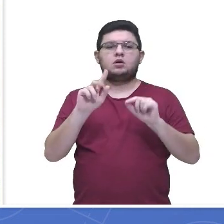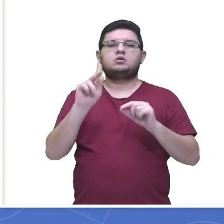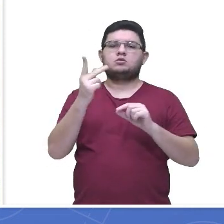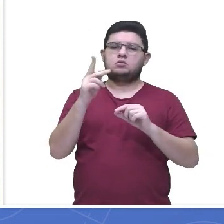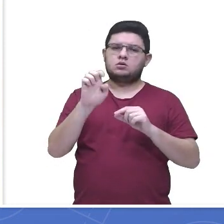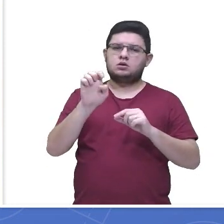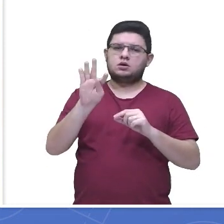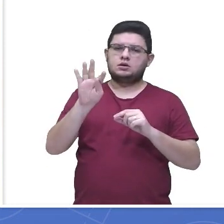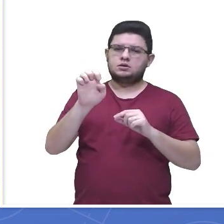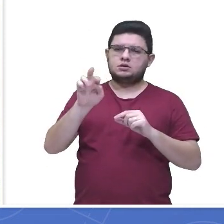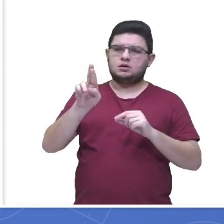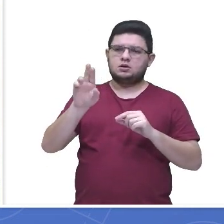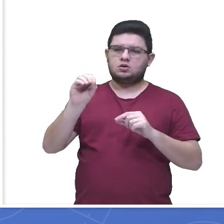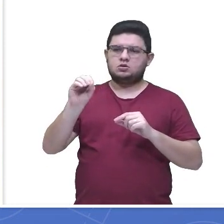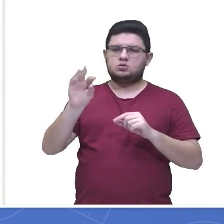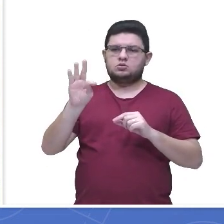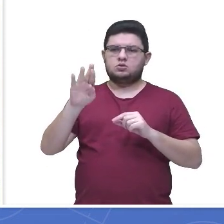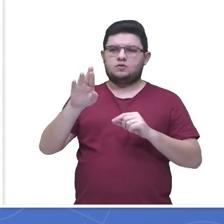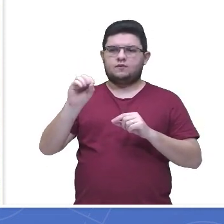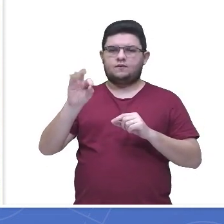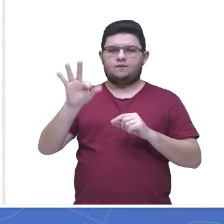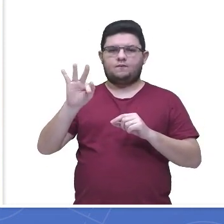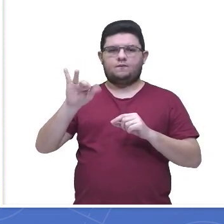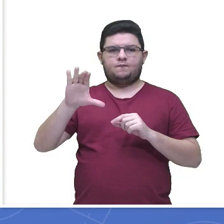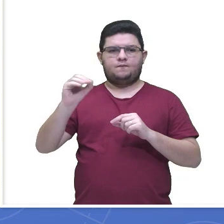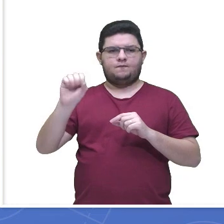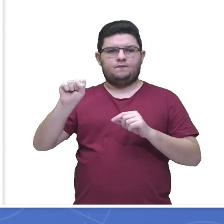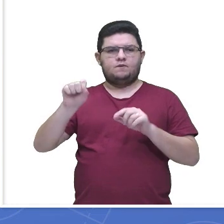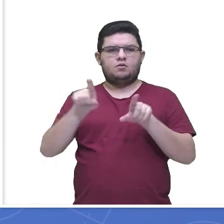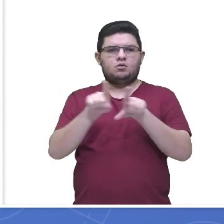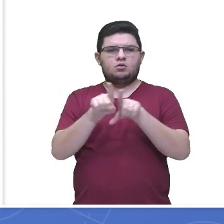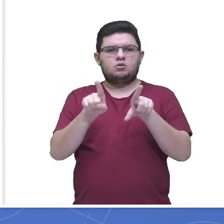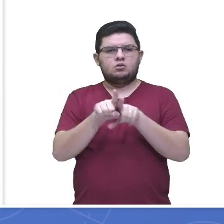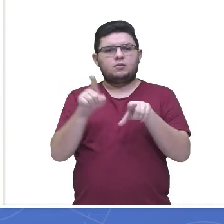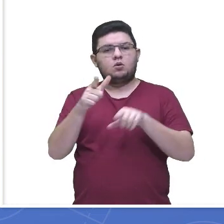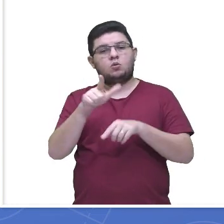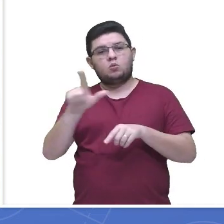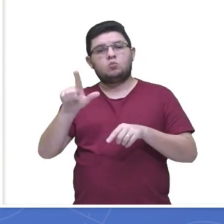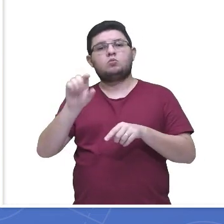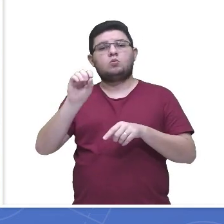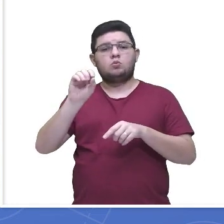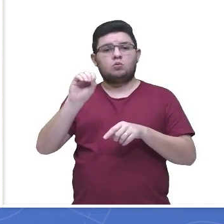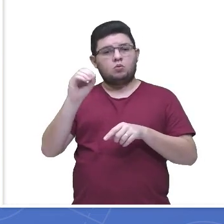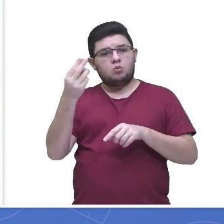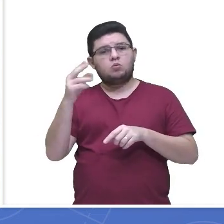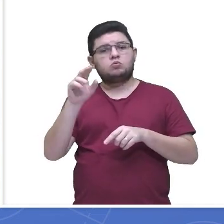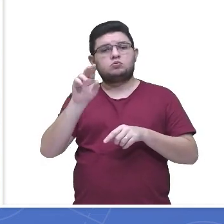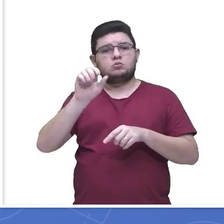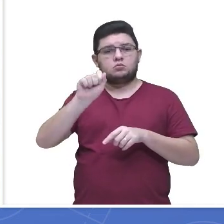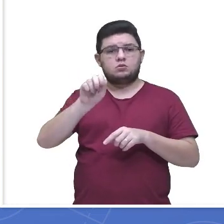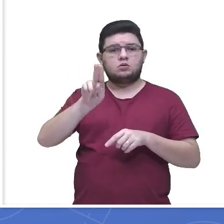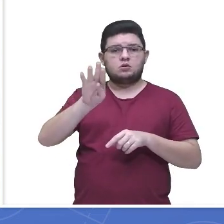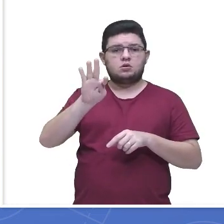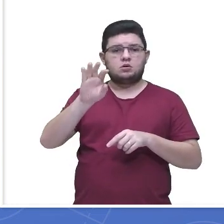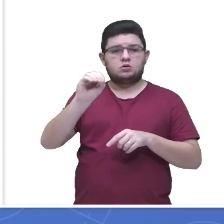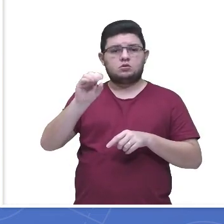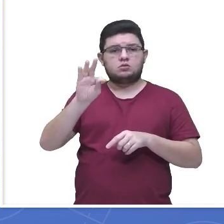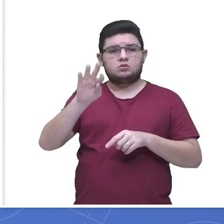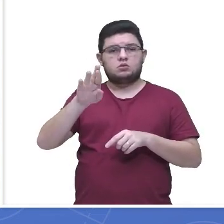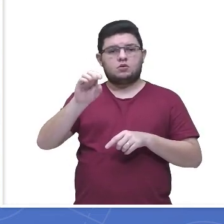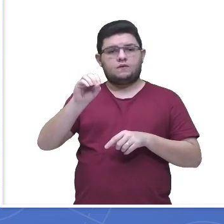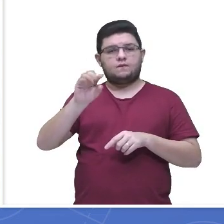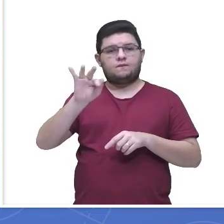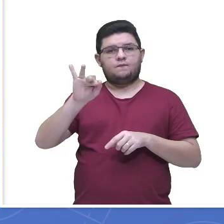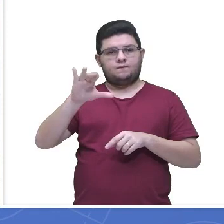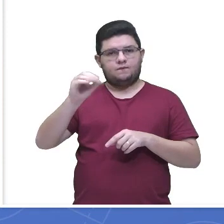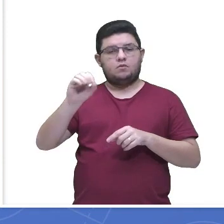ou autotróficos, né? São seres que podem ali produzir o seu alimento, certo? Ou